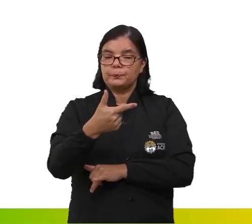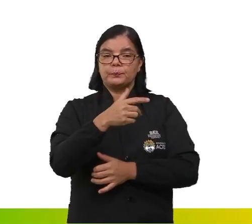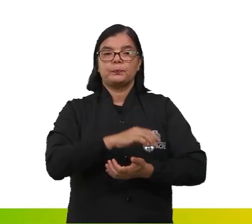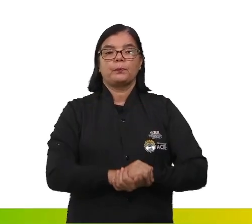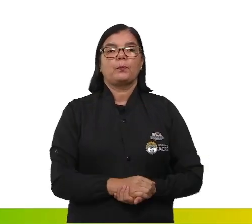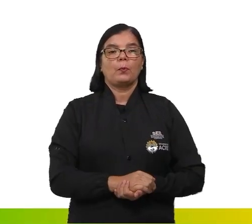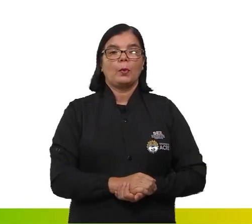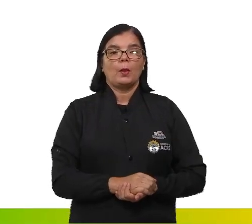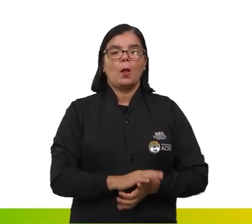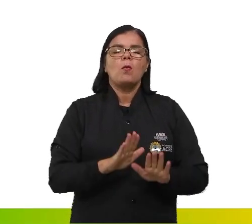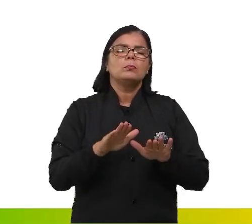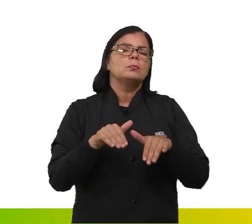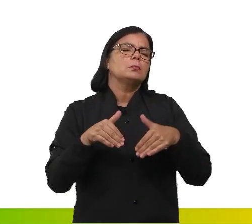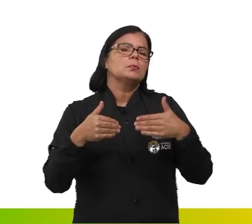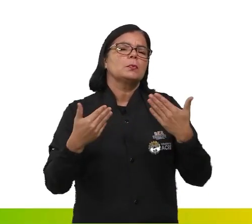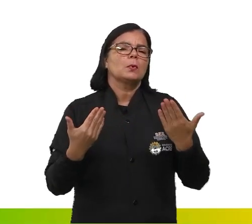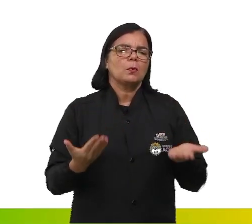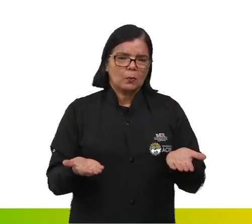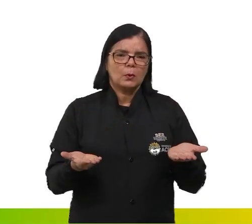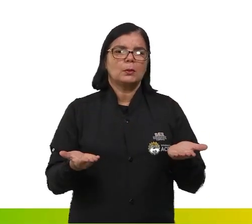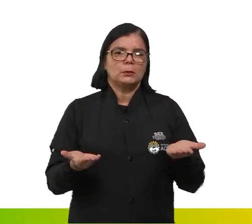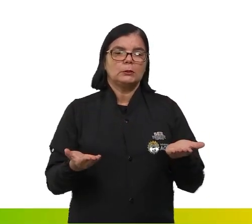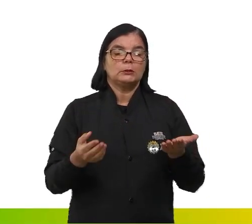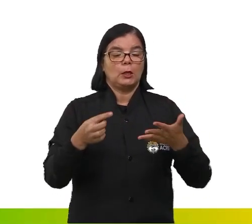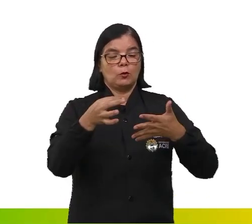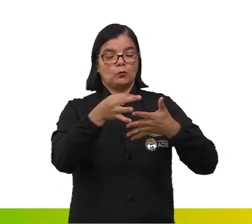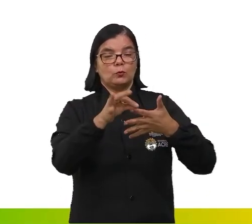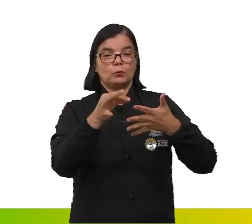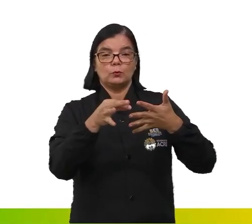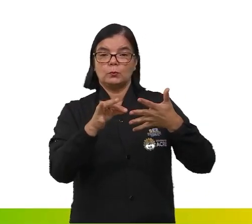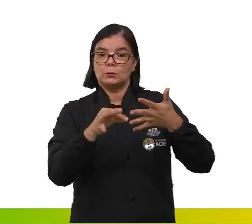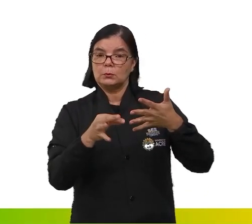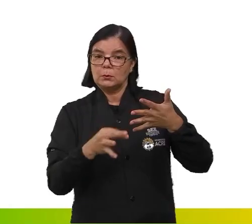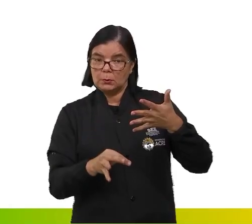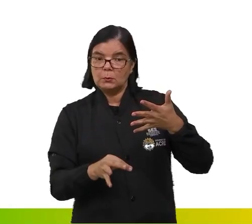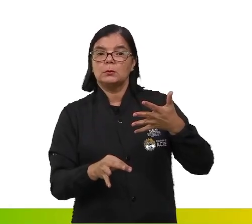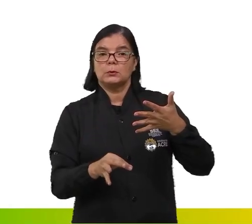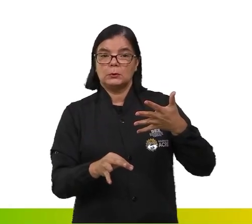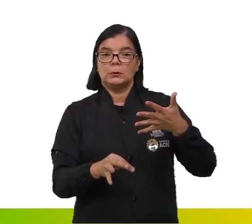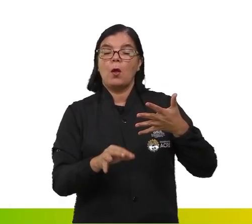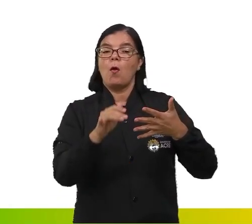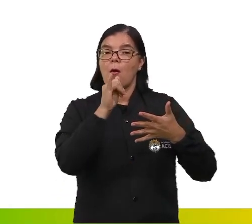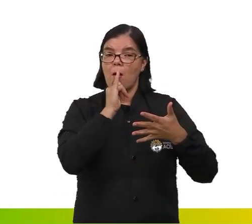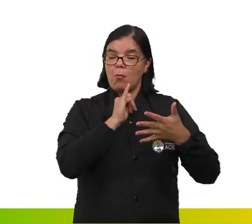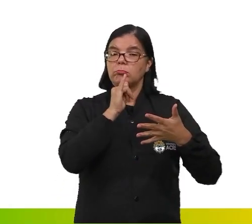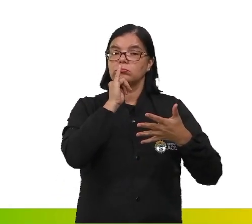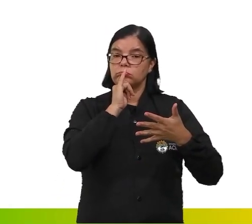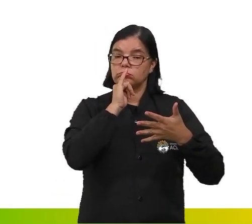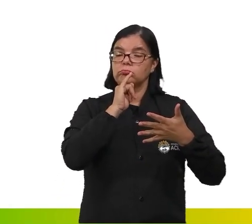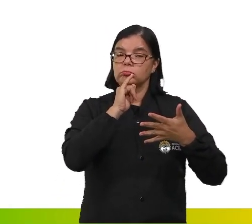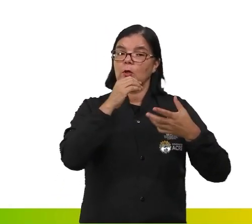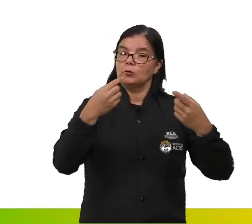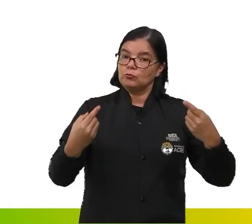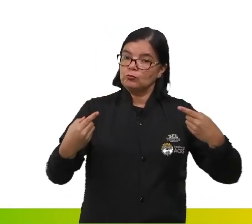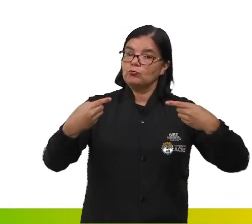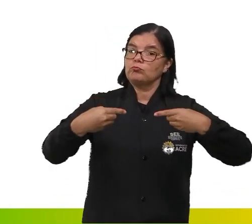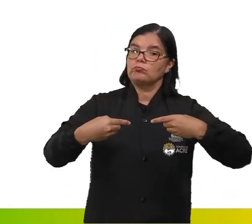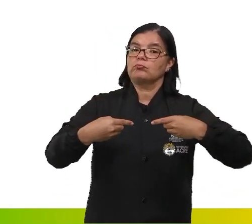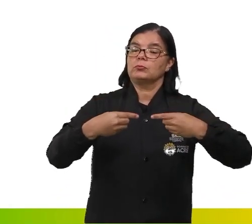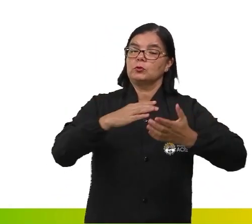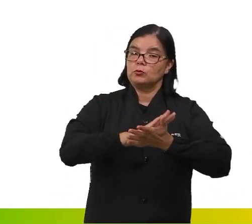2022. Então, qual das seguintes situações é um exemplo de